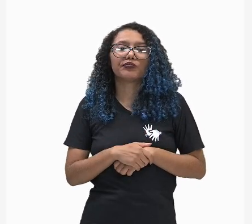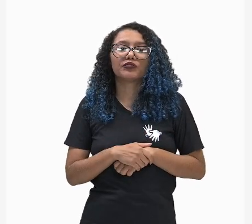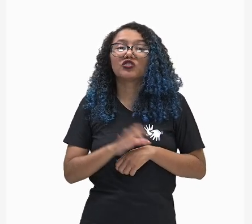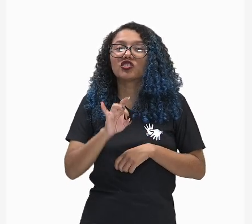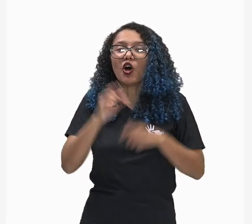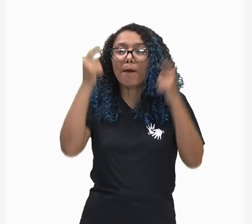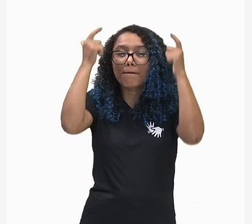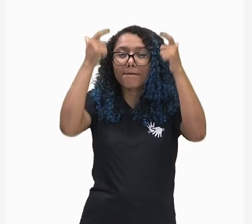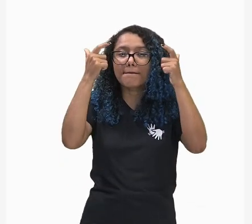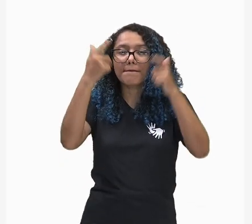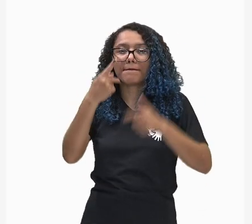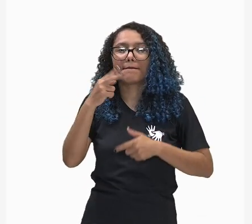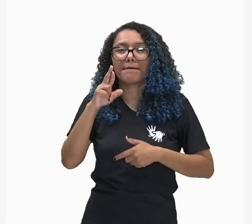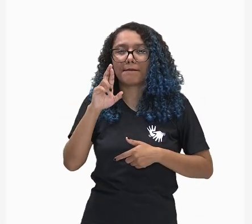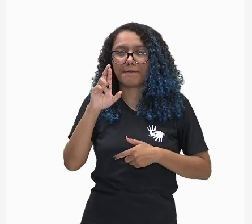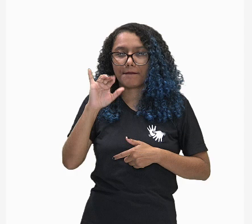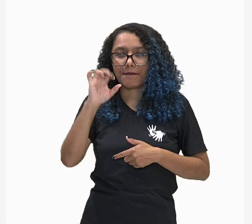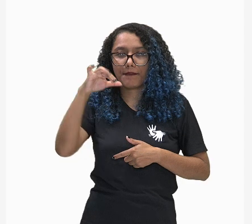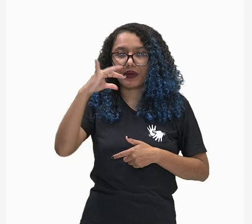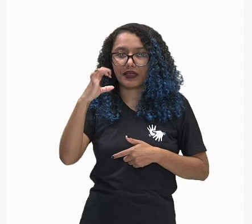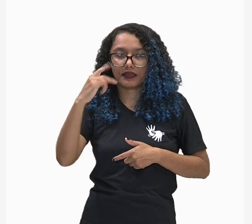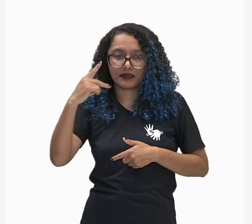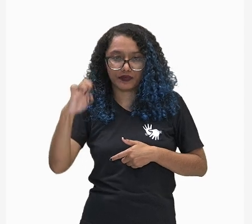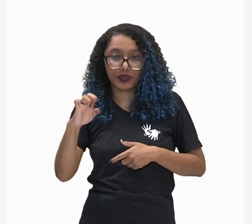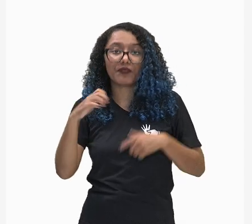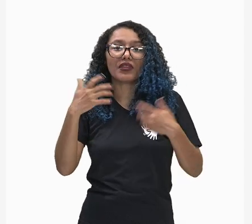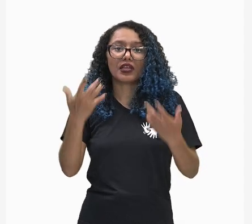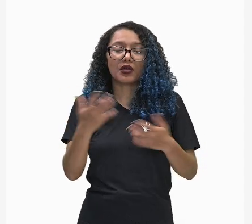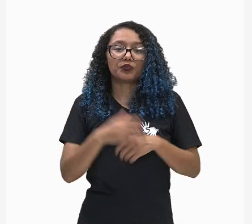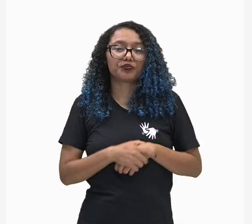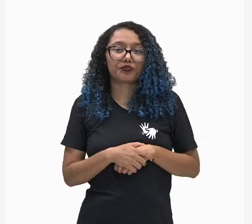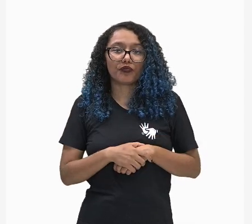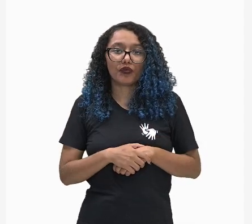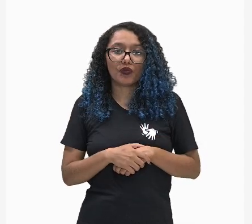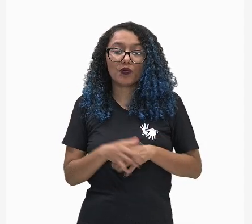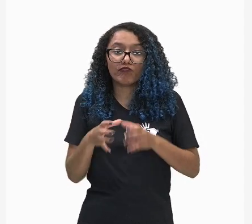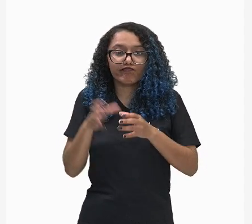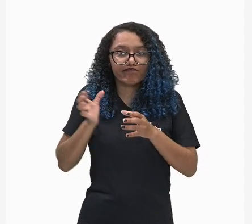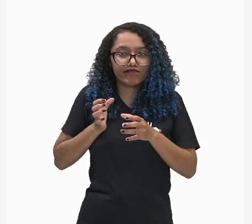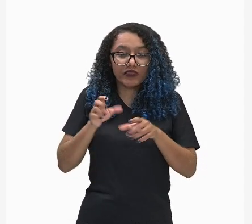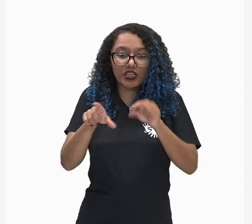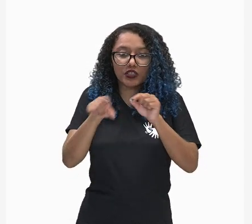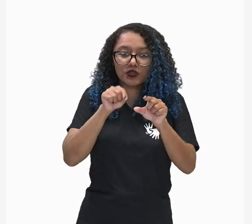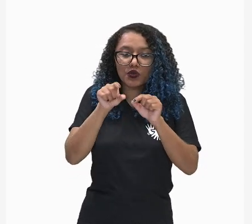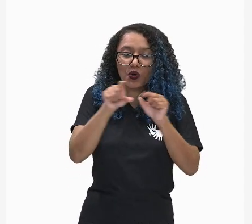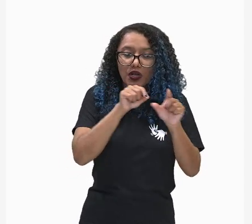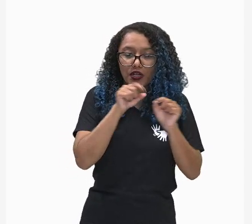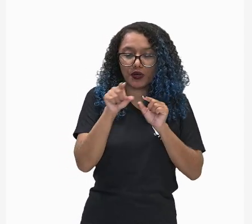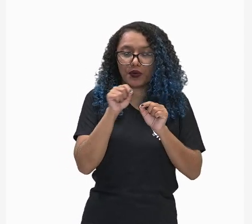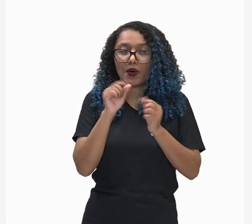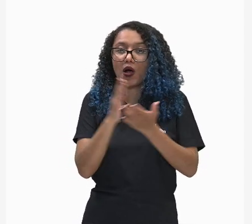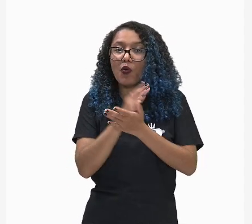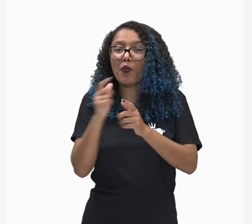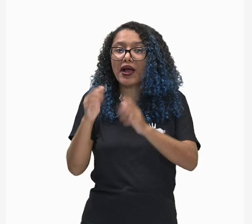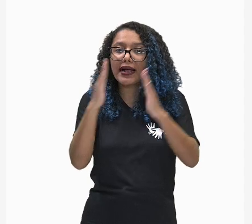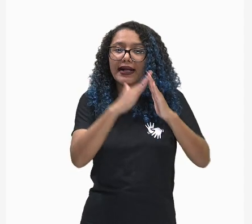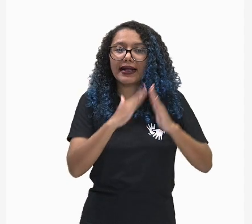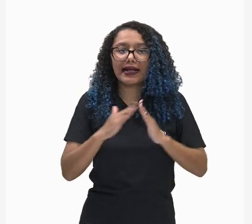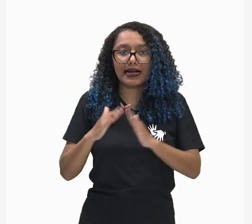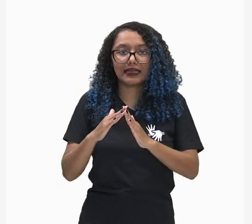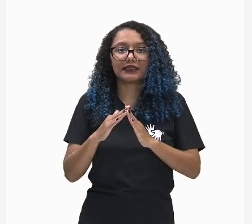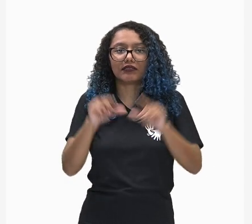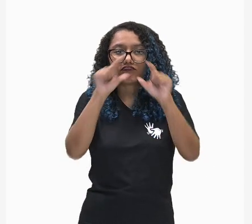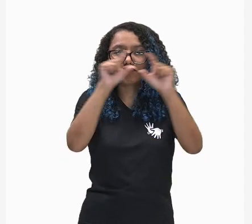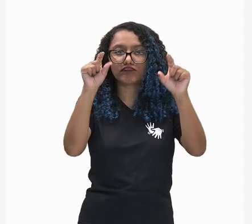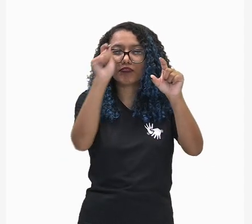eram escolhidas pelos nobres recebiam em sua fachada a inscrição PR, que significava